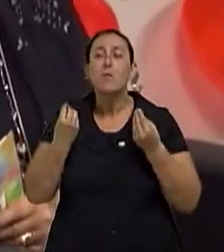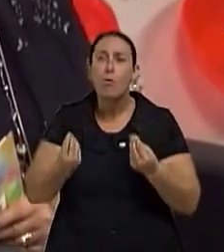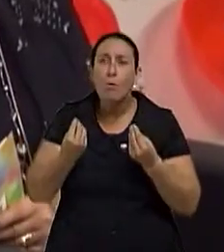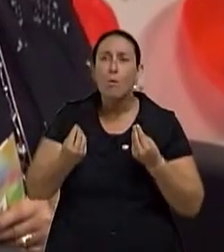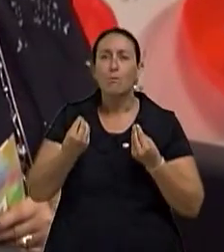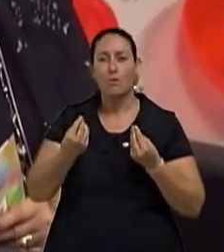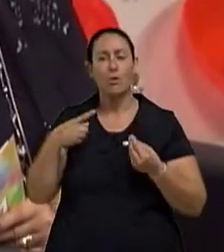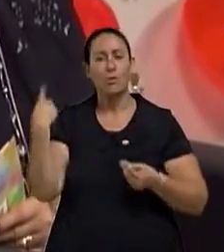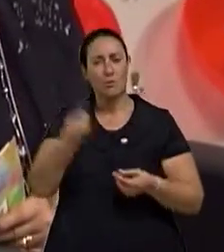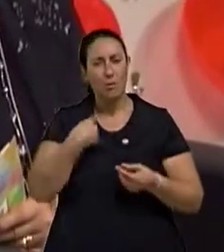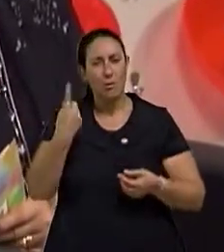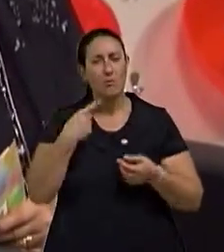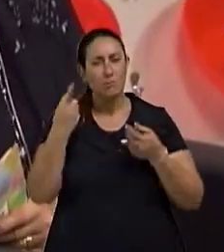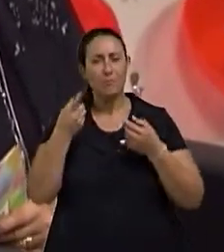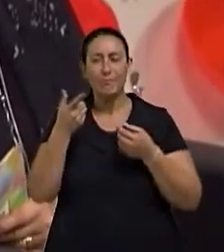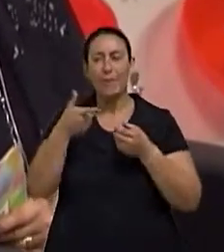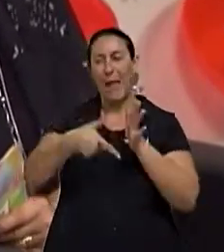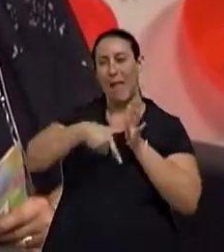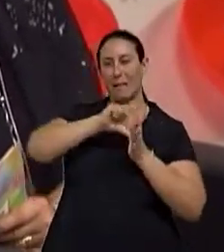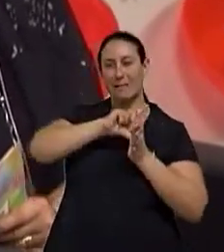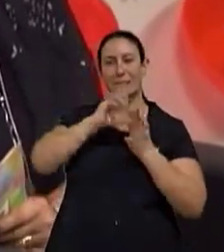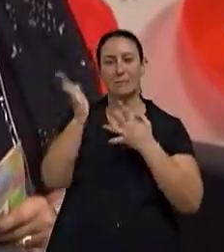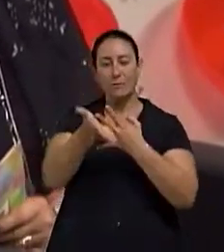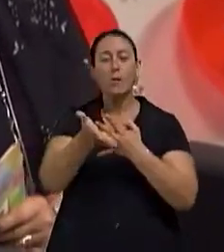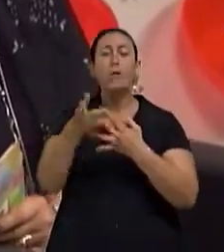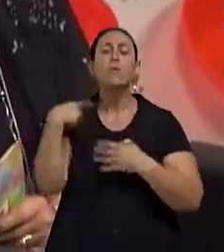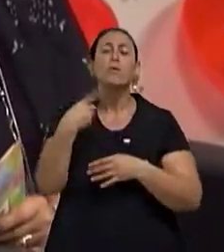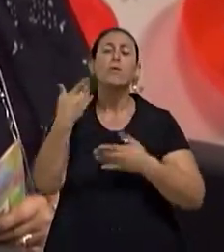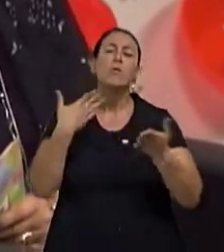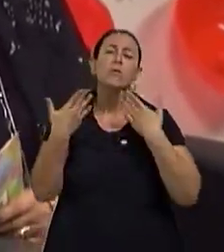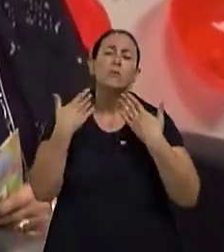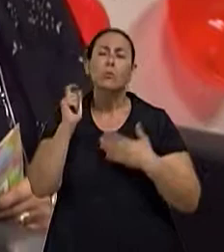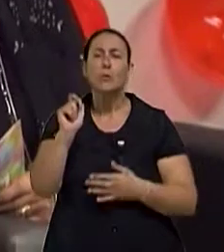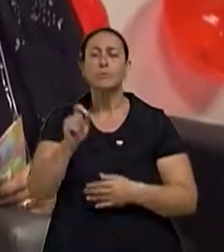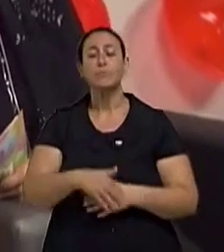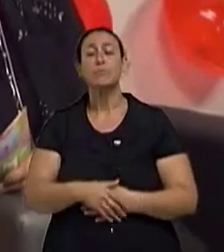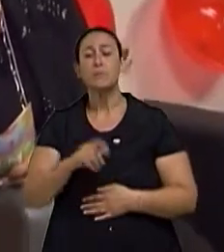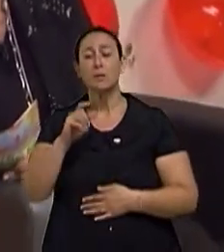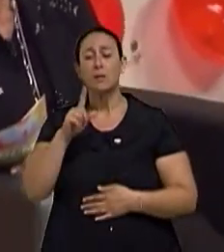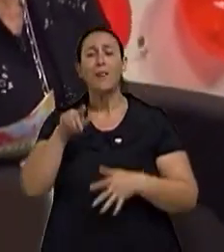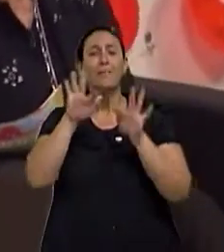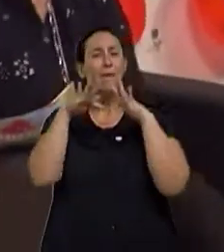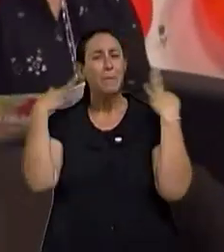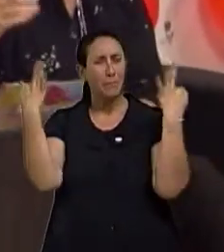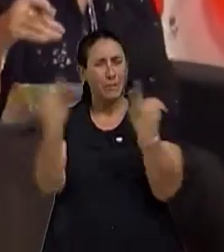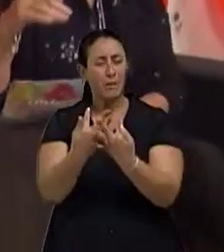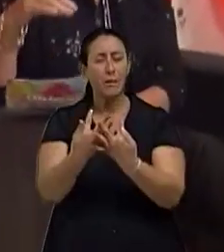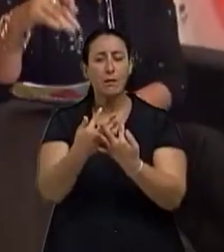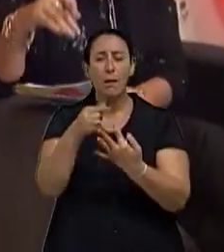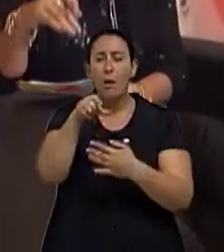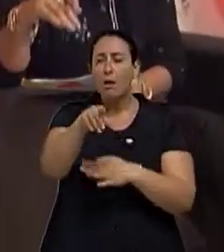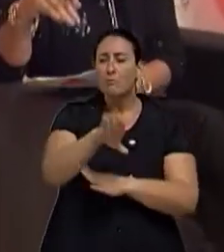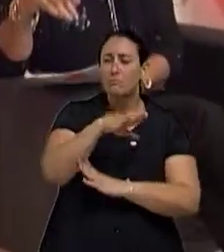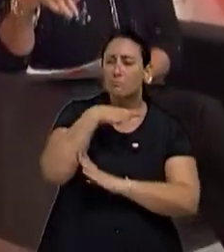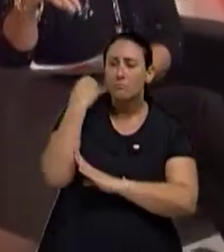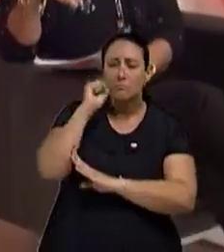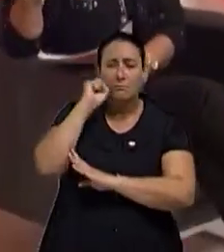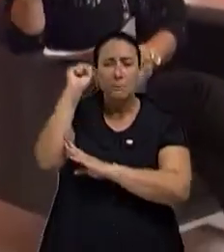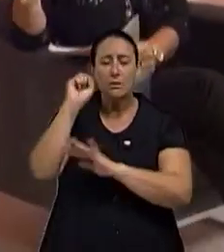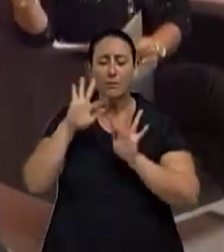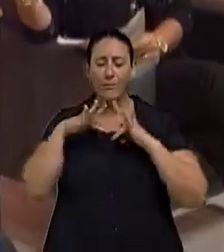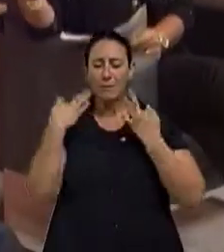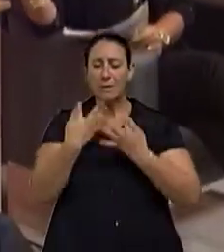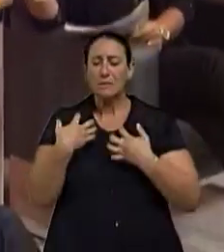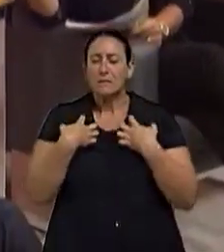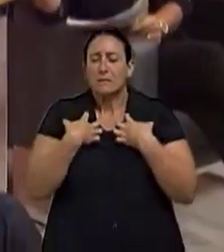primeiro bloco, sobre a questão dos familiares, né? Desse luto familiar a partir da perda,